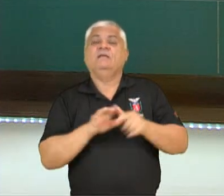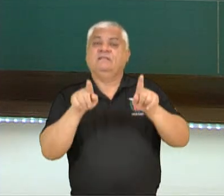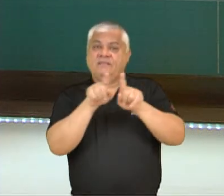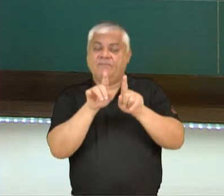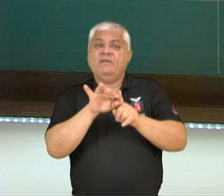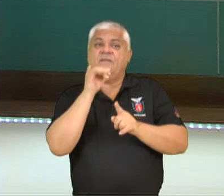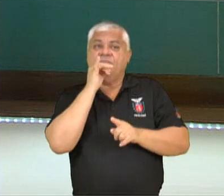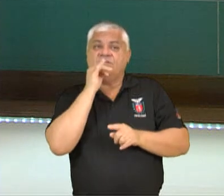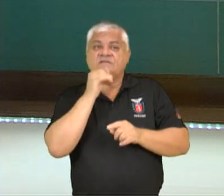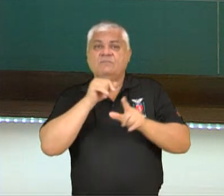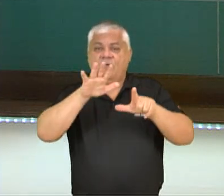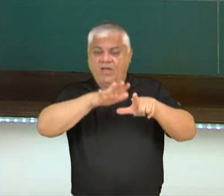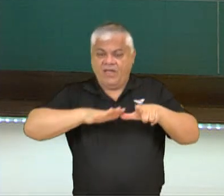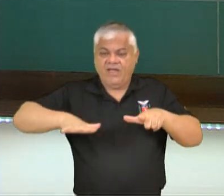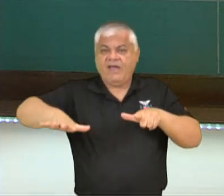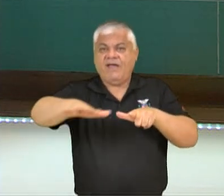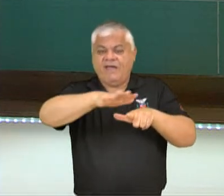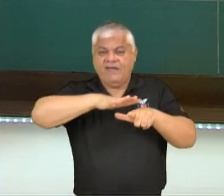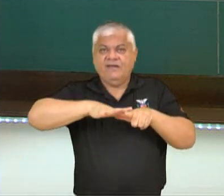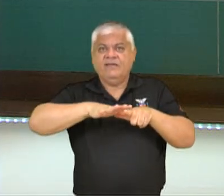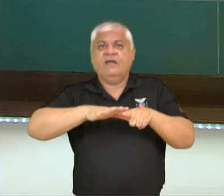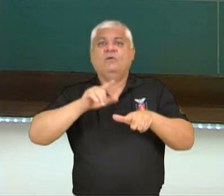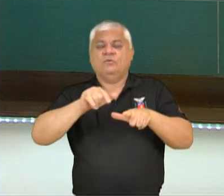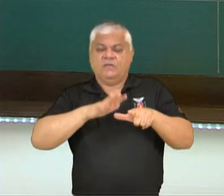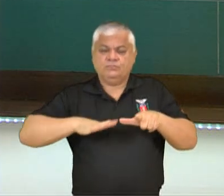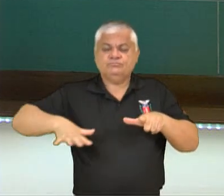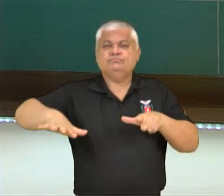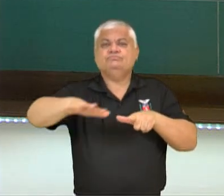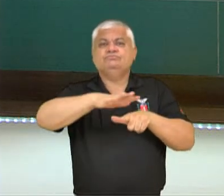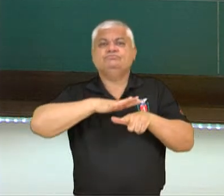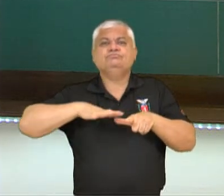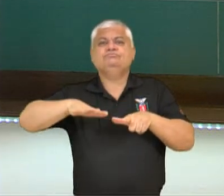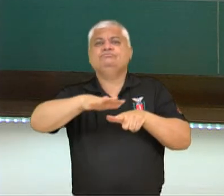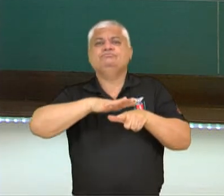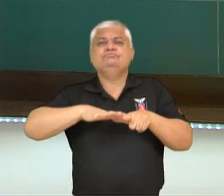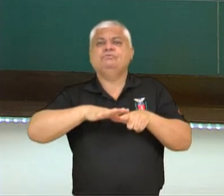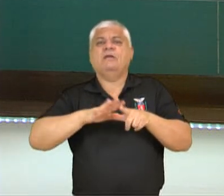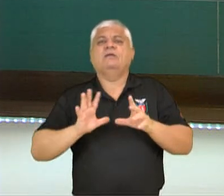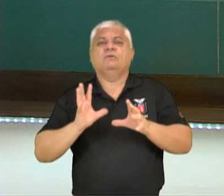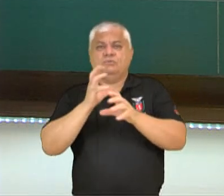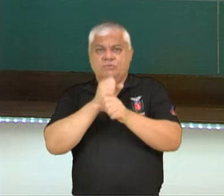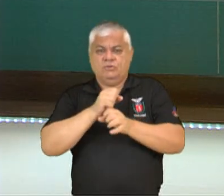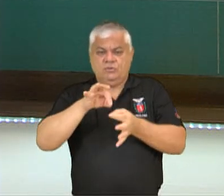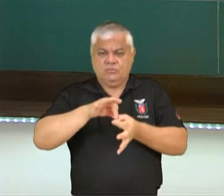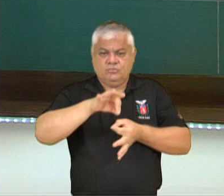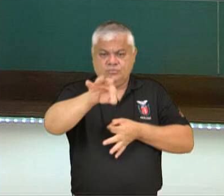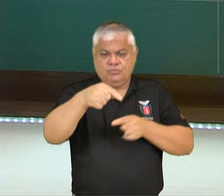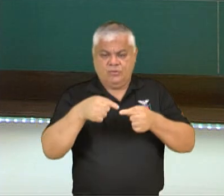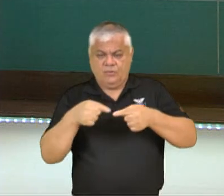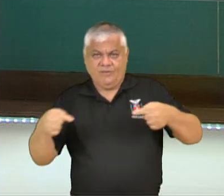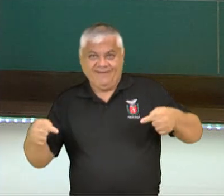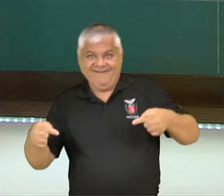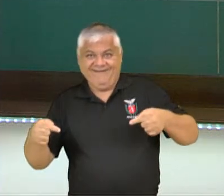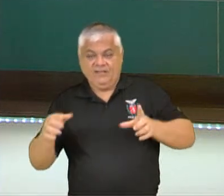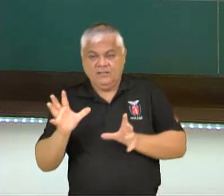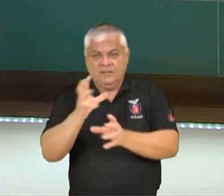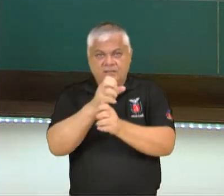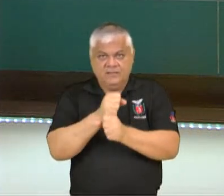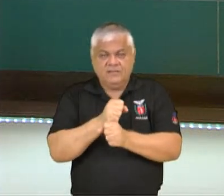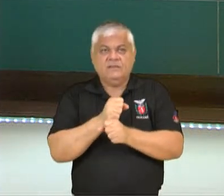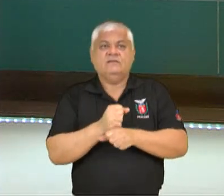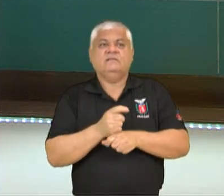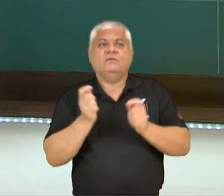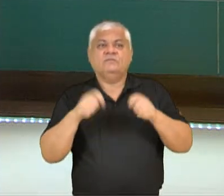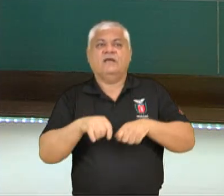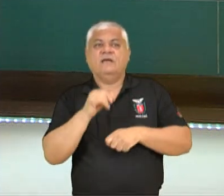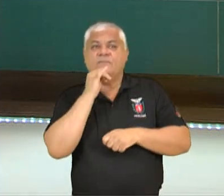nós teremos a área. Lembrando que a área nada mais é, né, a área de um retângulo é o comprimento vezes a largura. E dessa